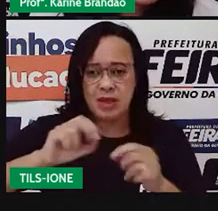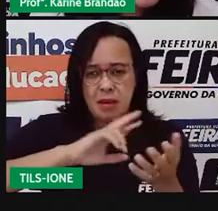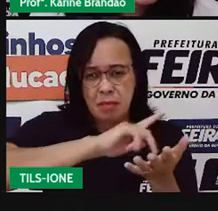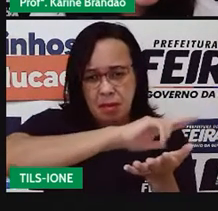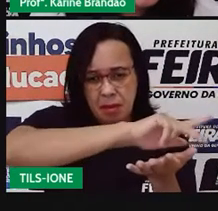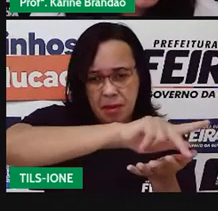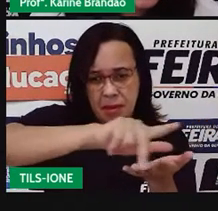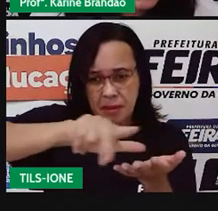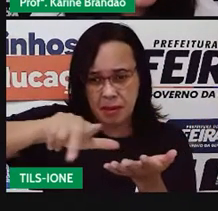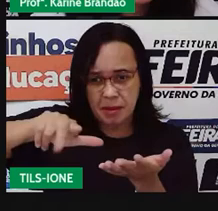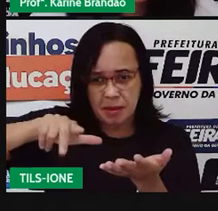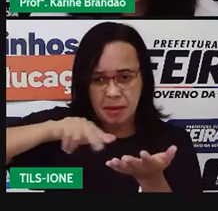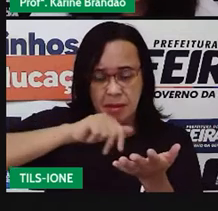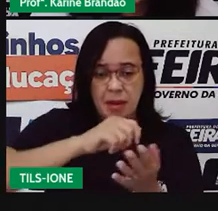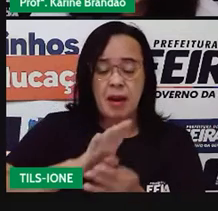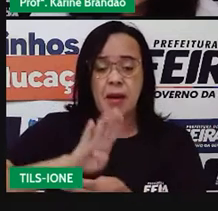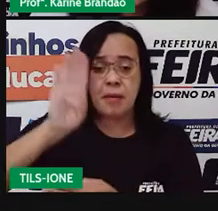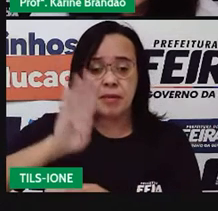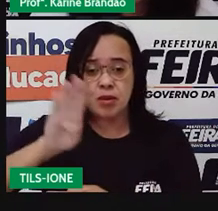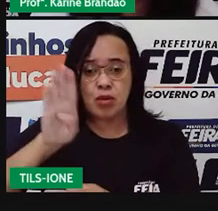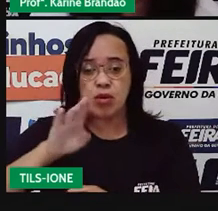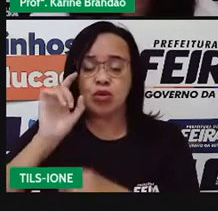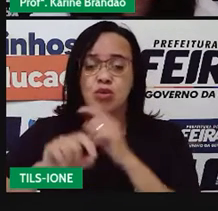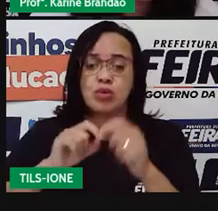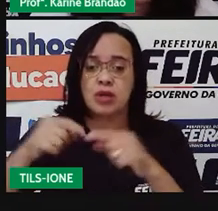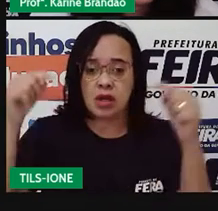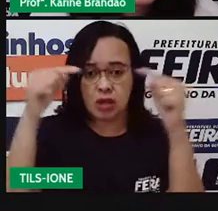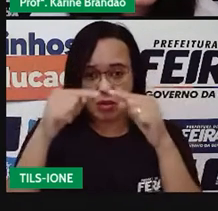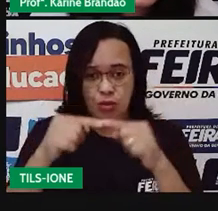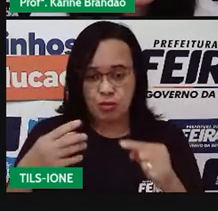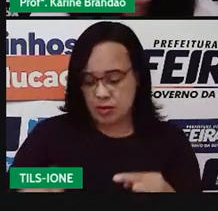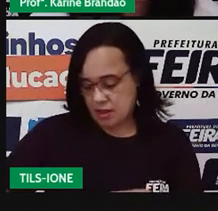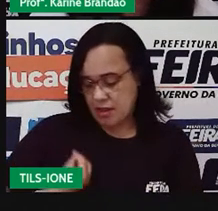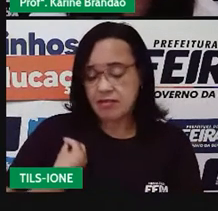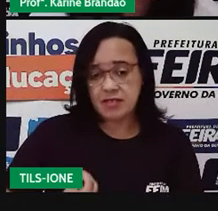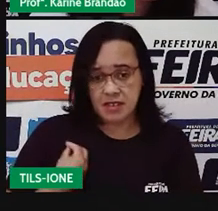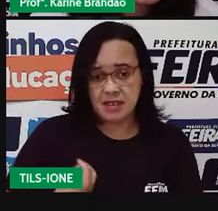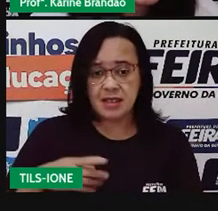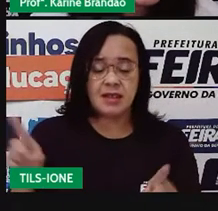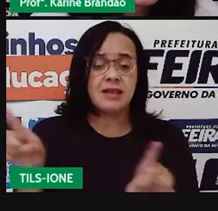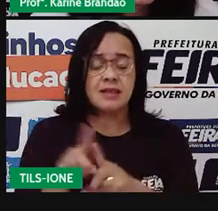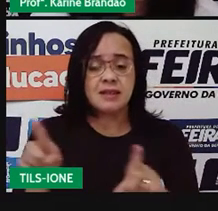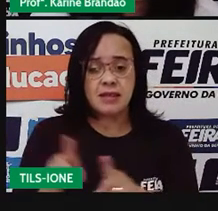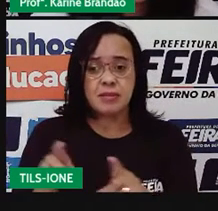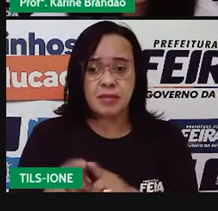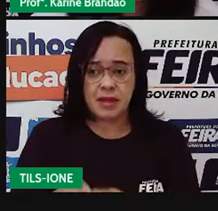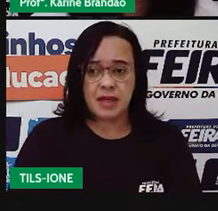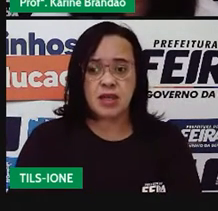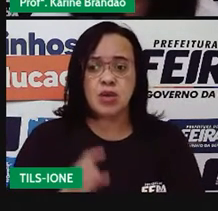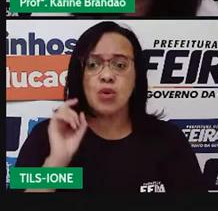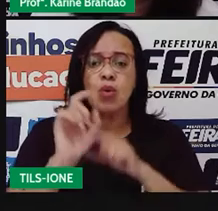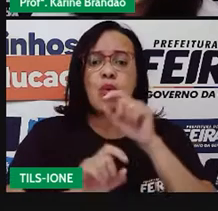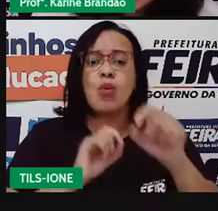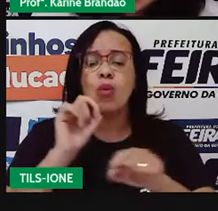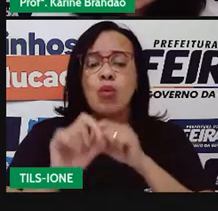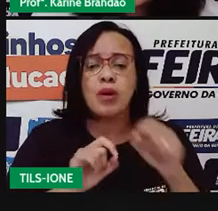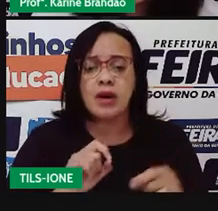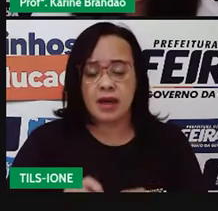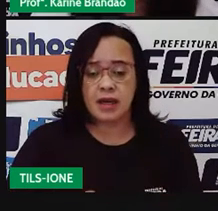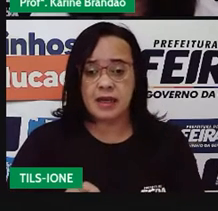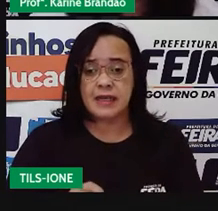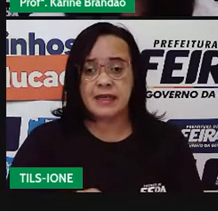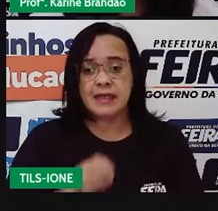variabilidade que encontramos em organismos vivos, em seus diferentes níveis, senoelos genéticos, intraspecíficos,